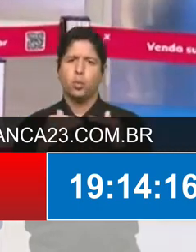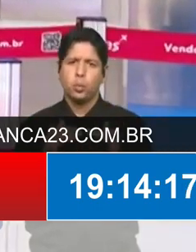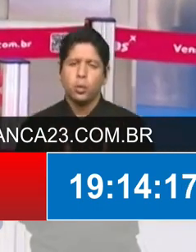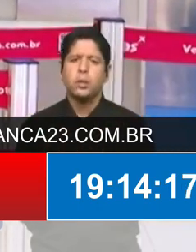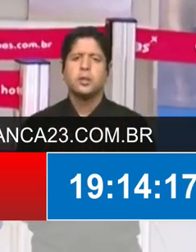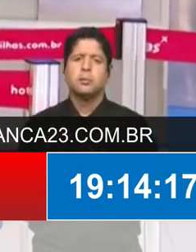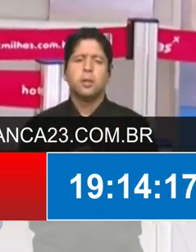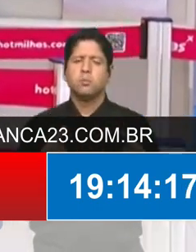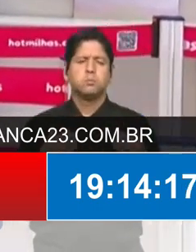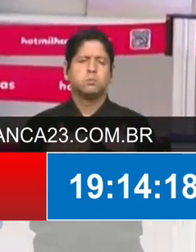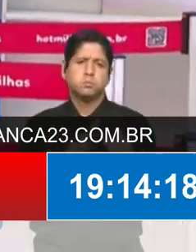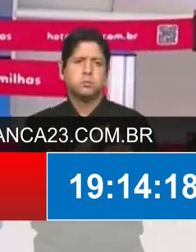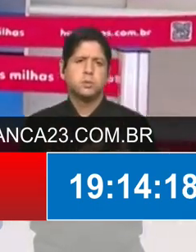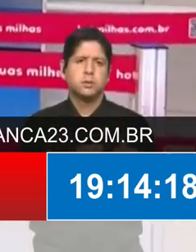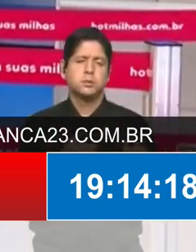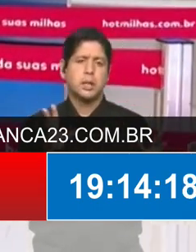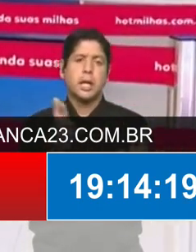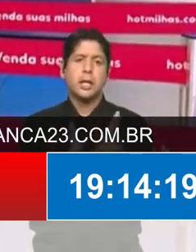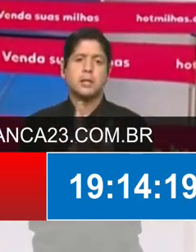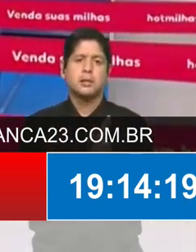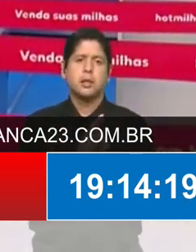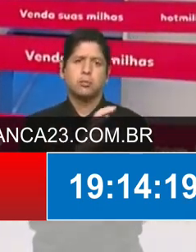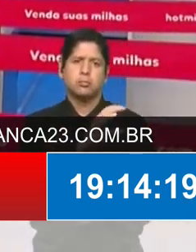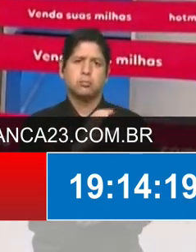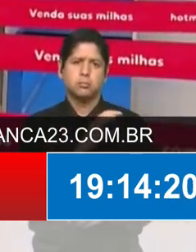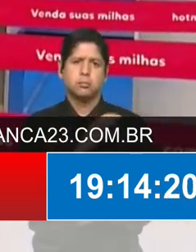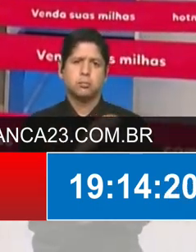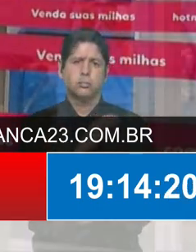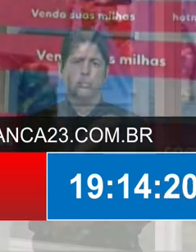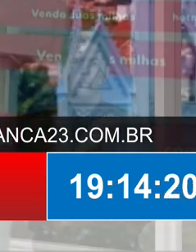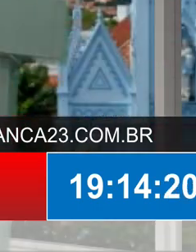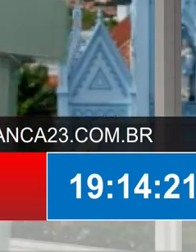ou divergências em relação aos créditos devidos.